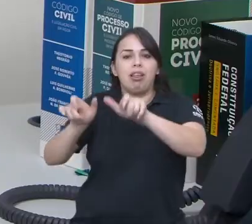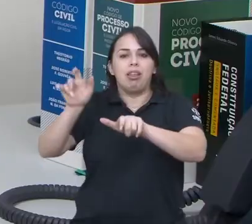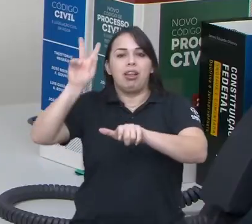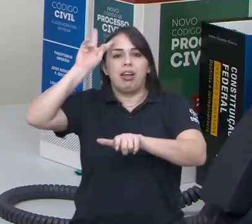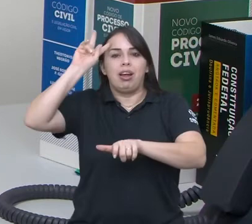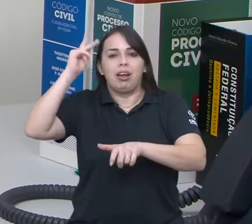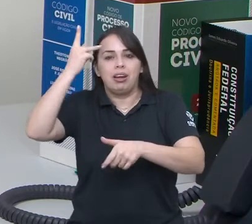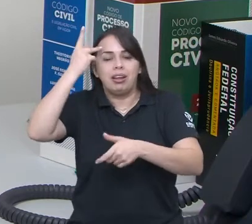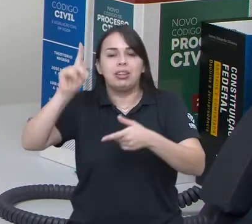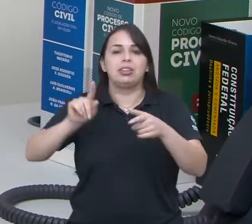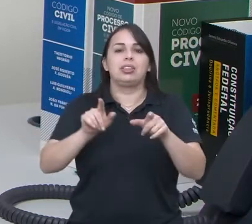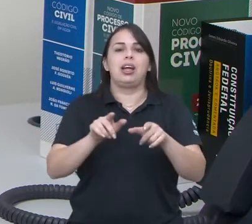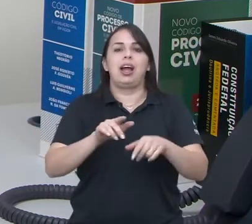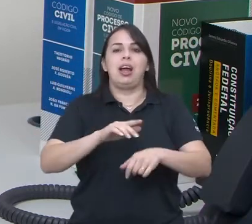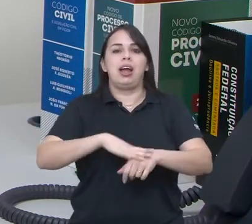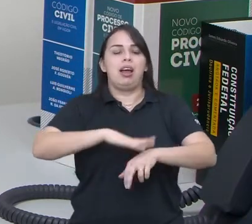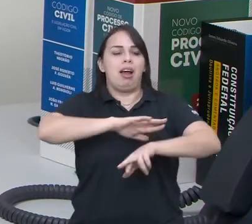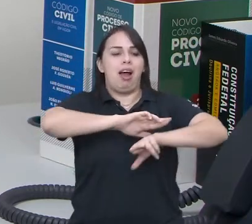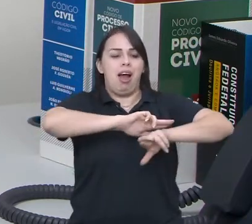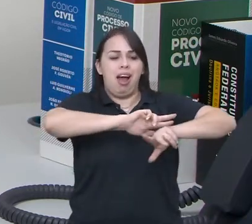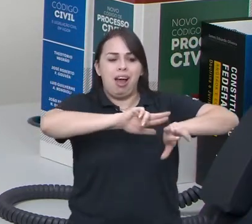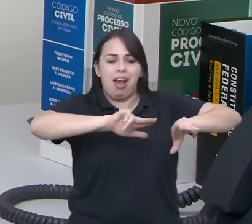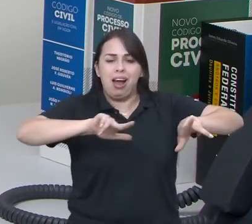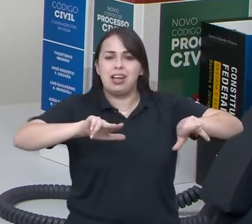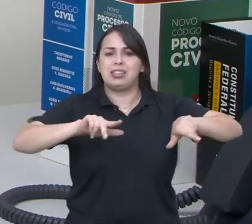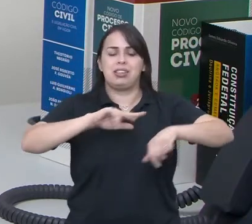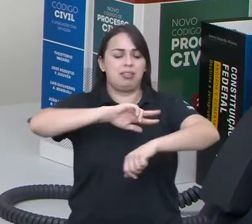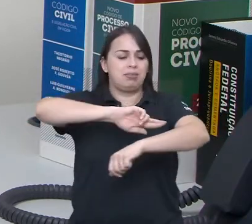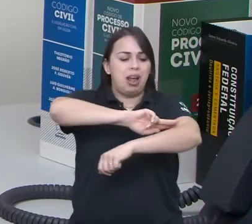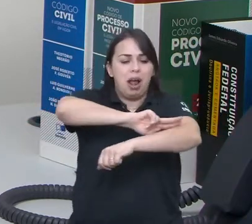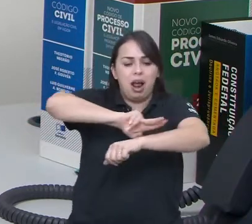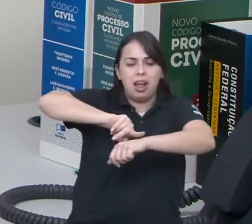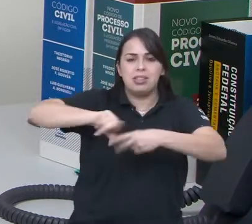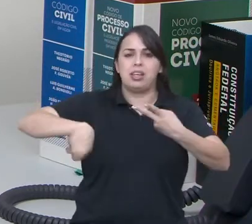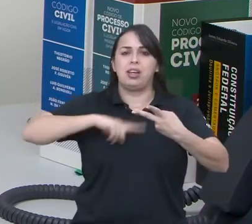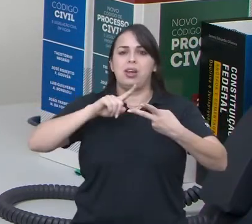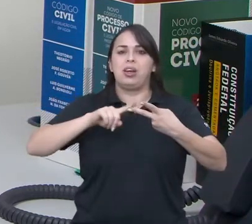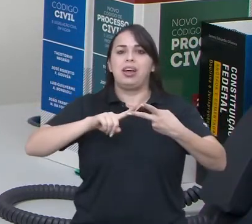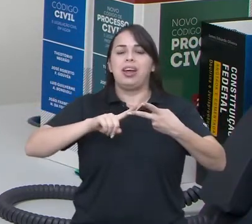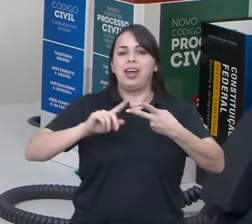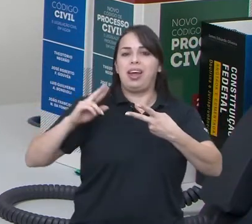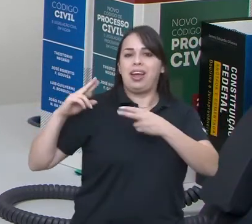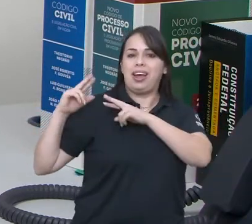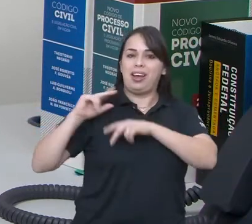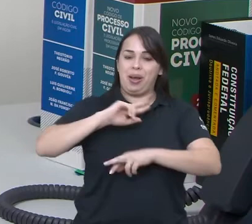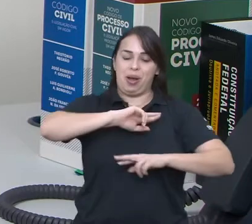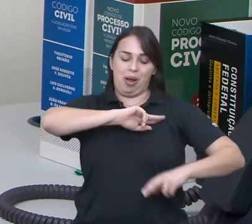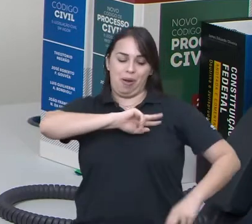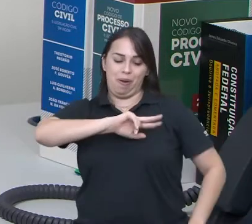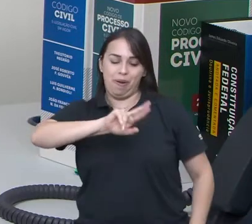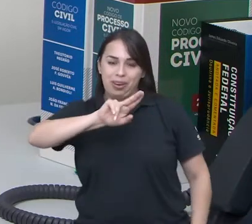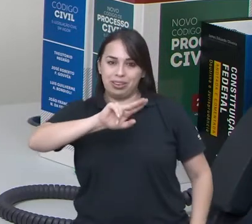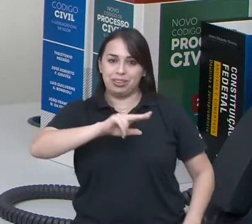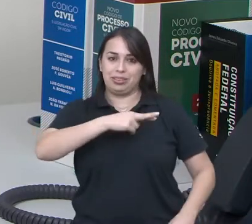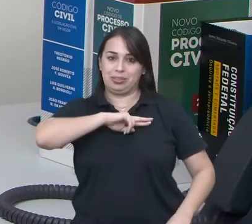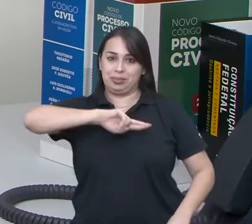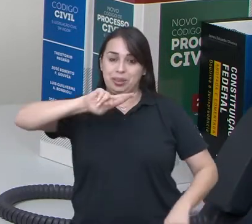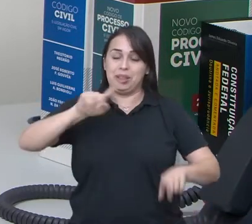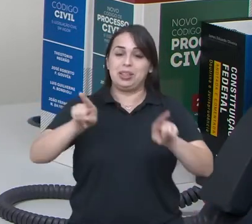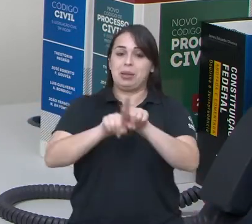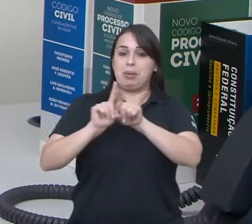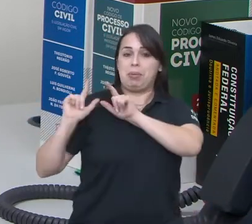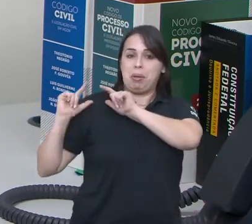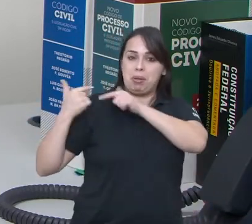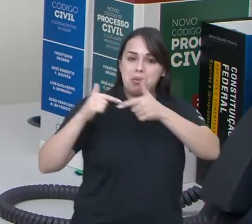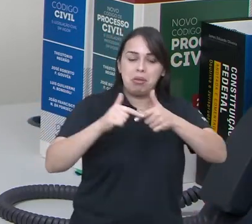mentalidade, raça, cor, origem, religião, cada um tem que saber respeitar, né? Cada um com as suas